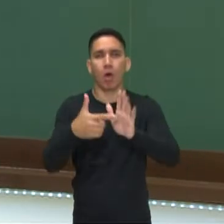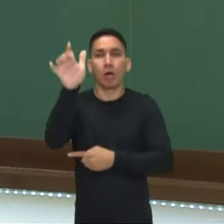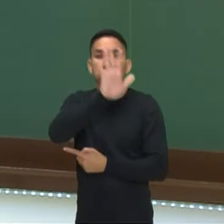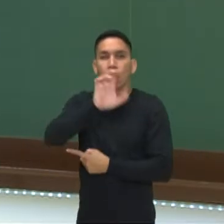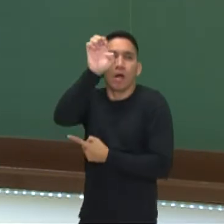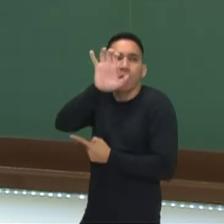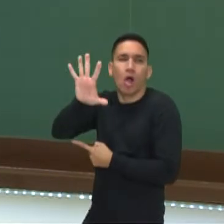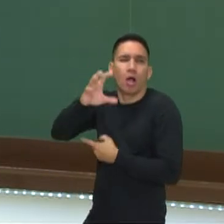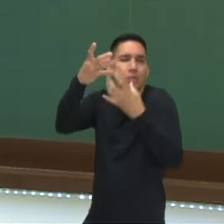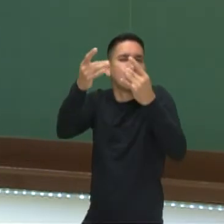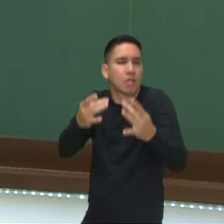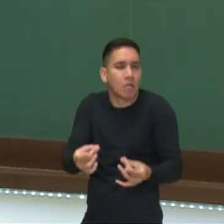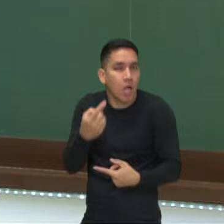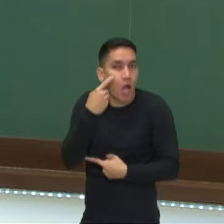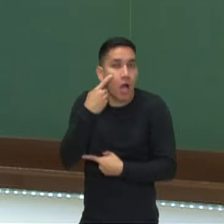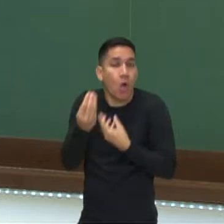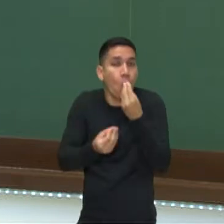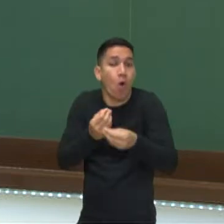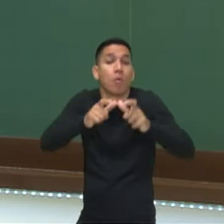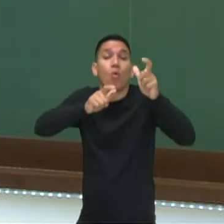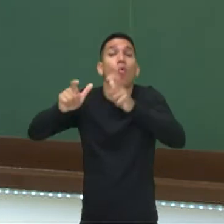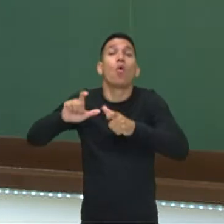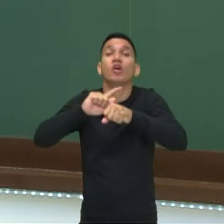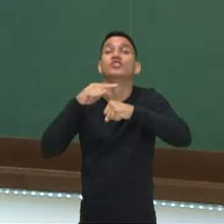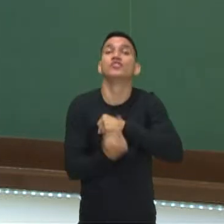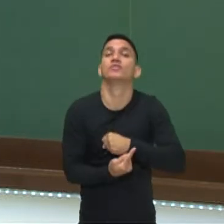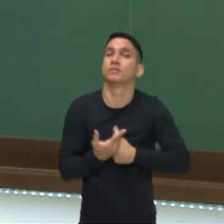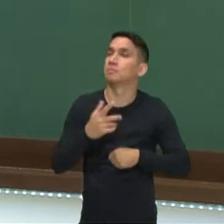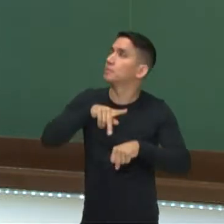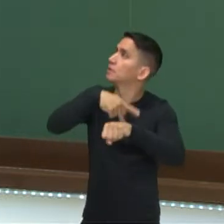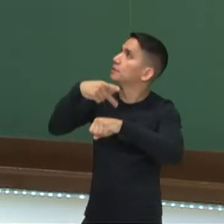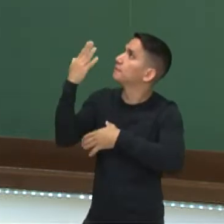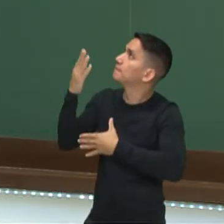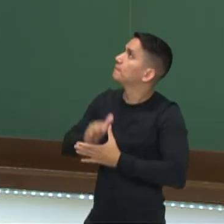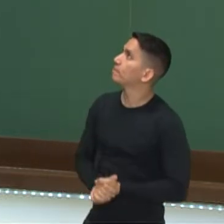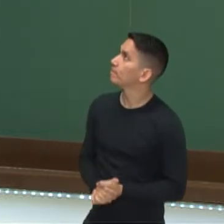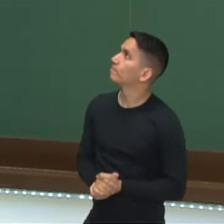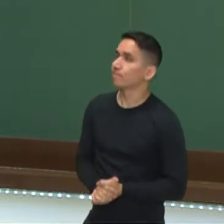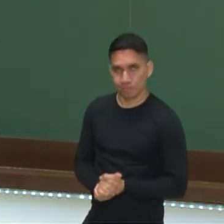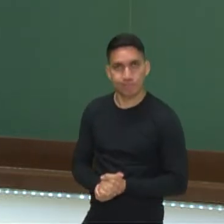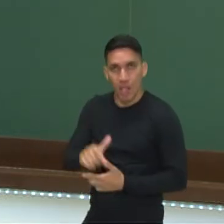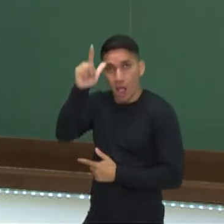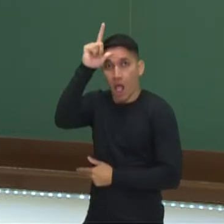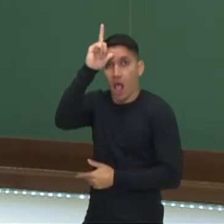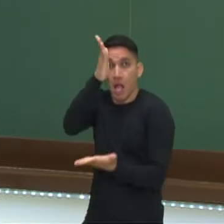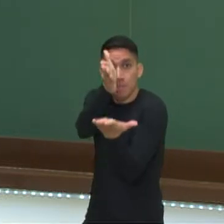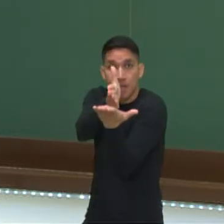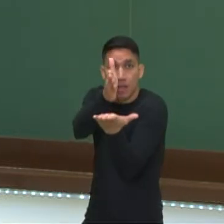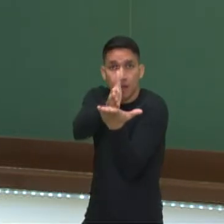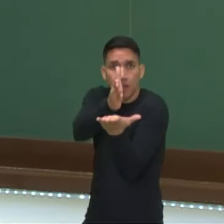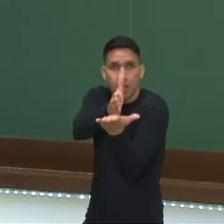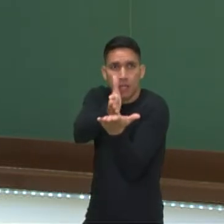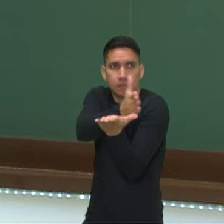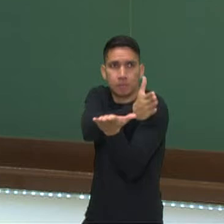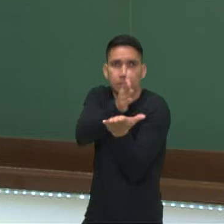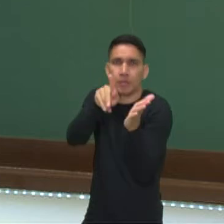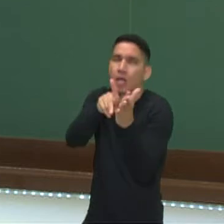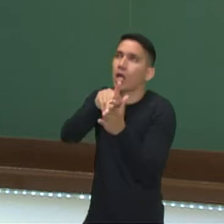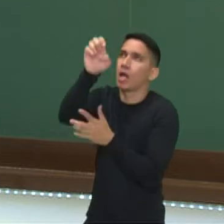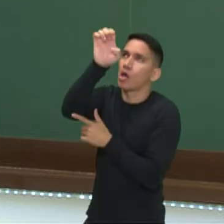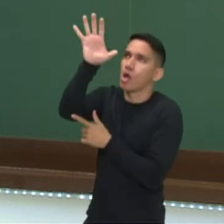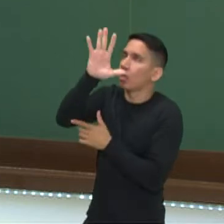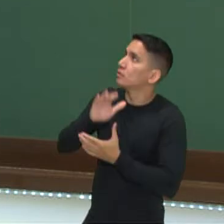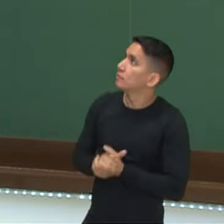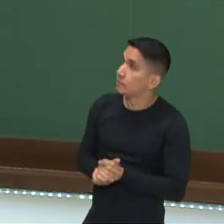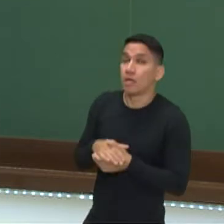de uma explicação para isso, observando a posição dos países. Então você tem a Alemanha mais centralizada na Europa. Então